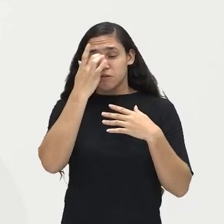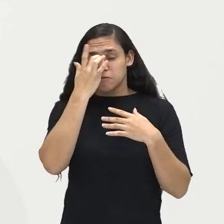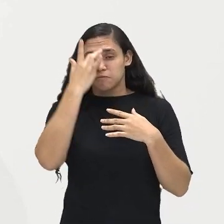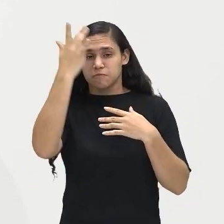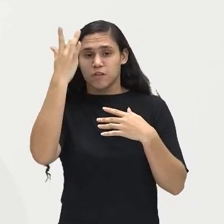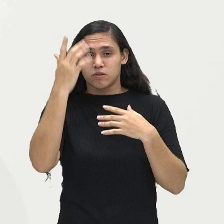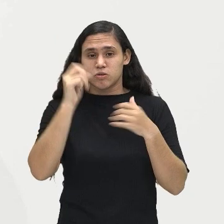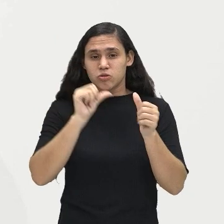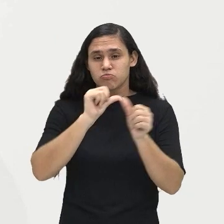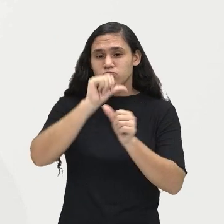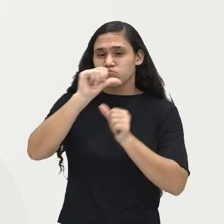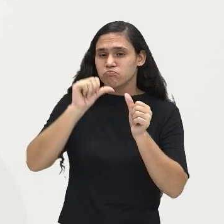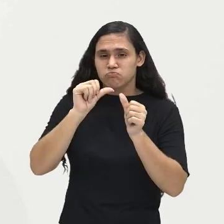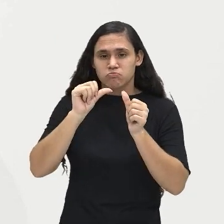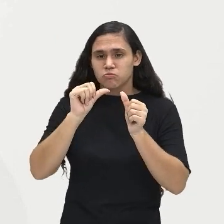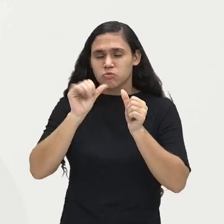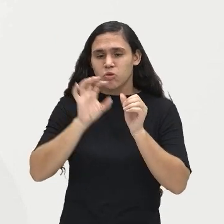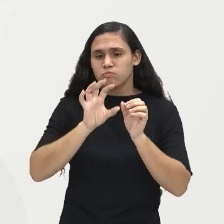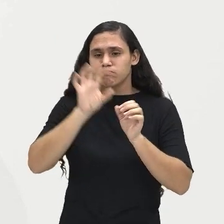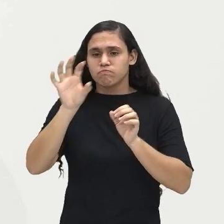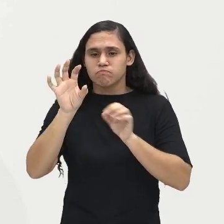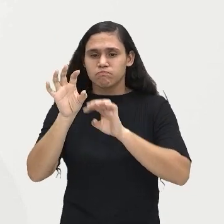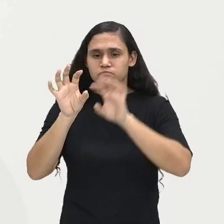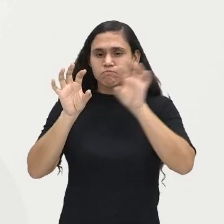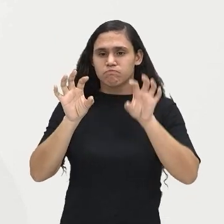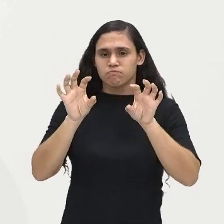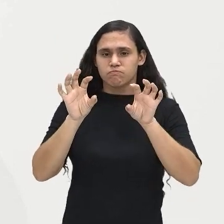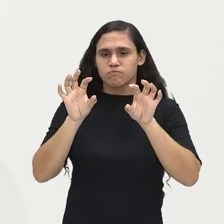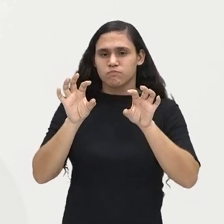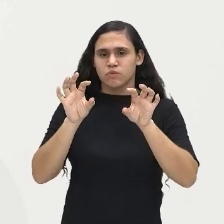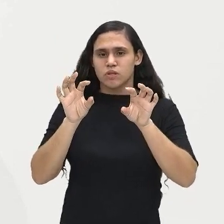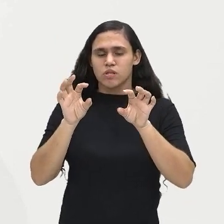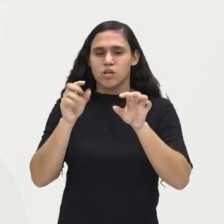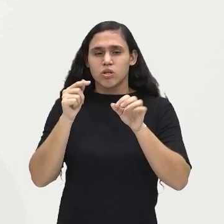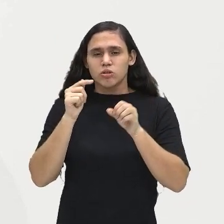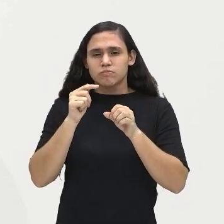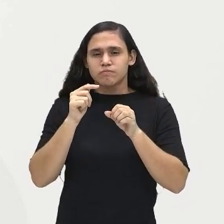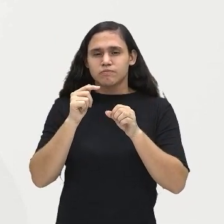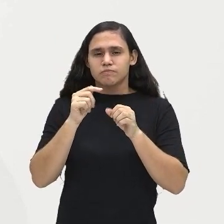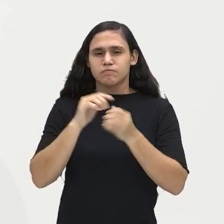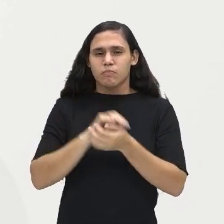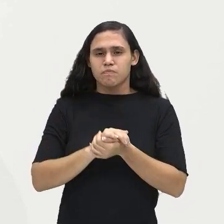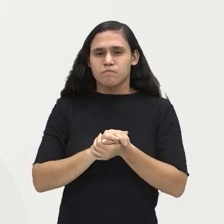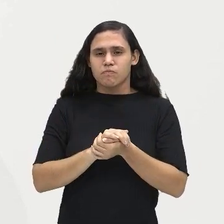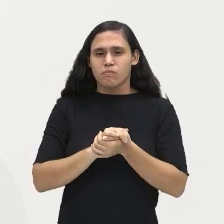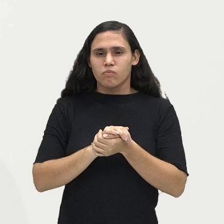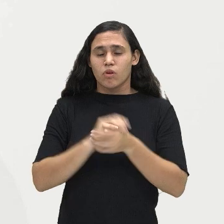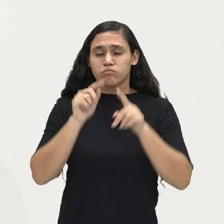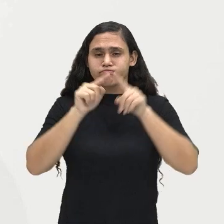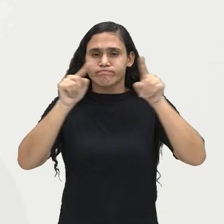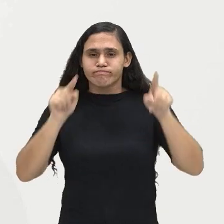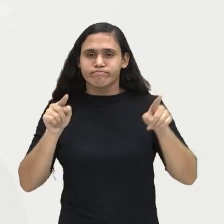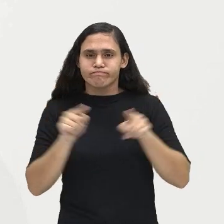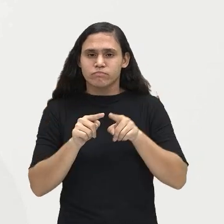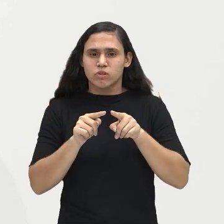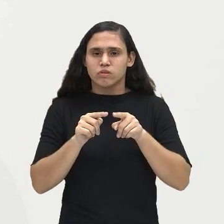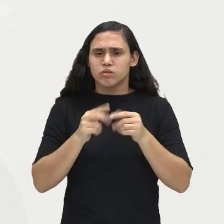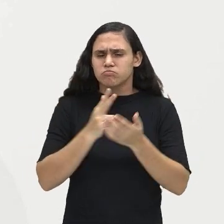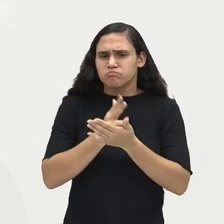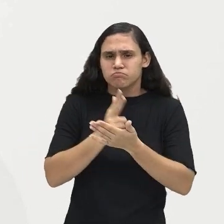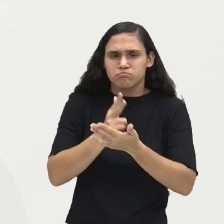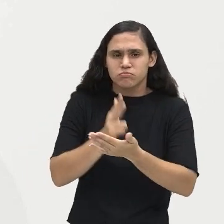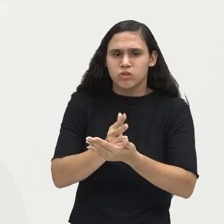só mudar de posição, né? Considerando, na simetria de translação, o tamanho e o formato são mantidos e assim ocorre apenas